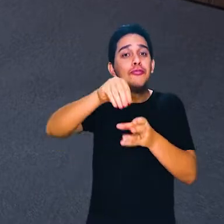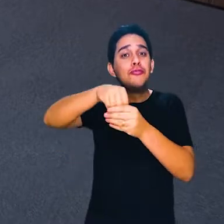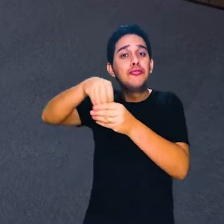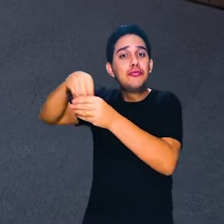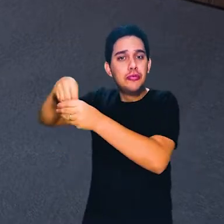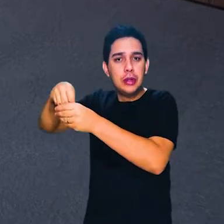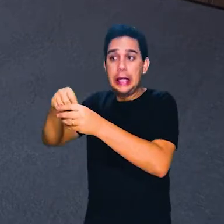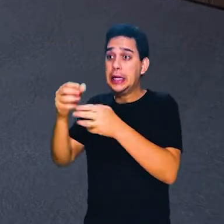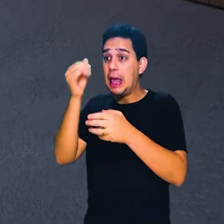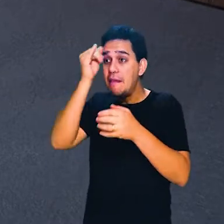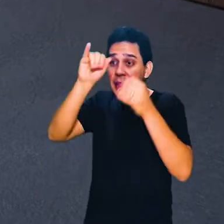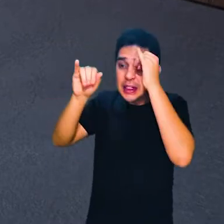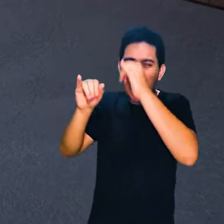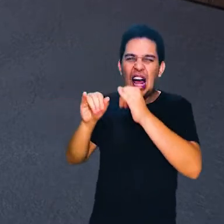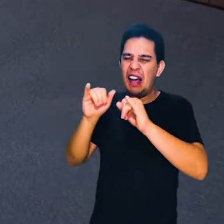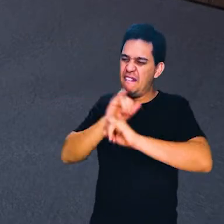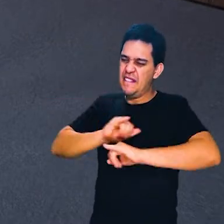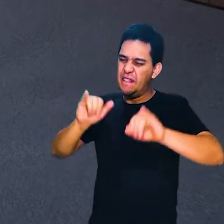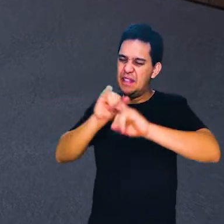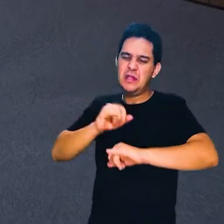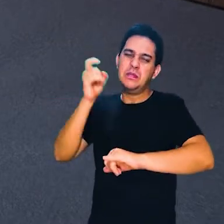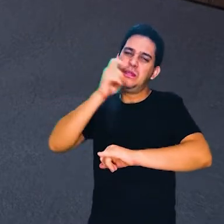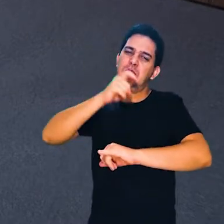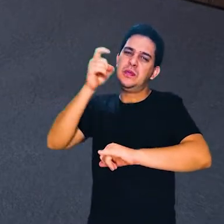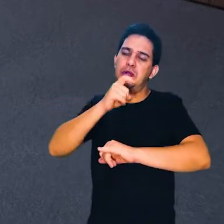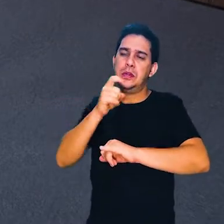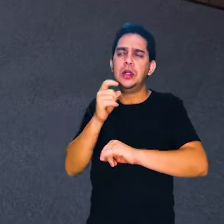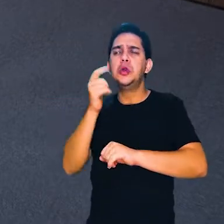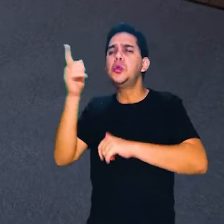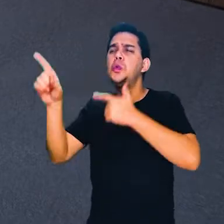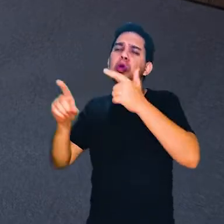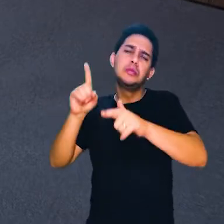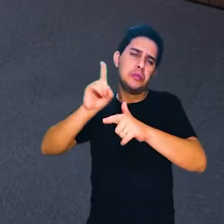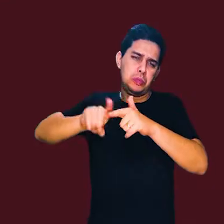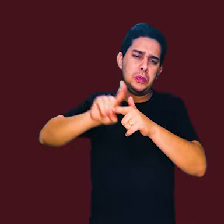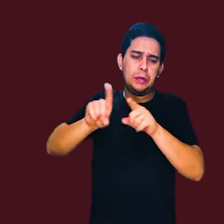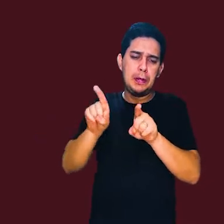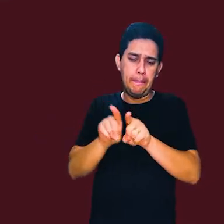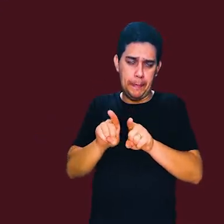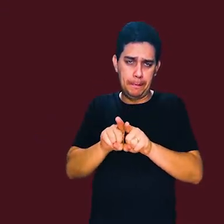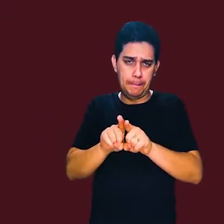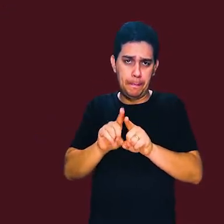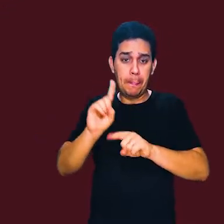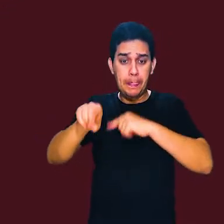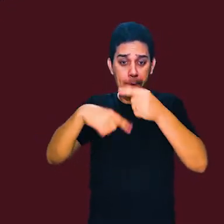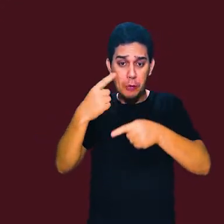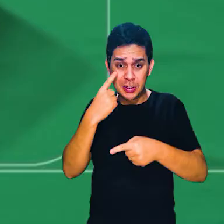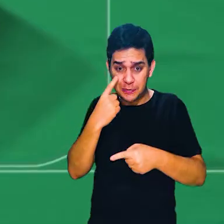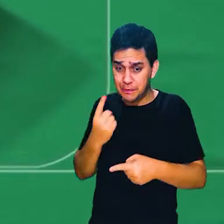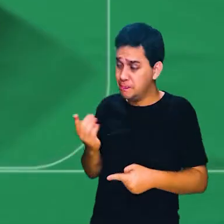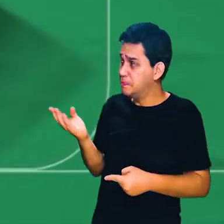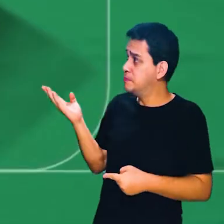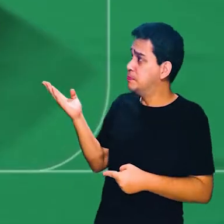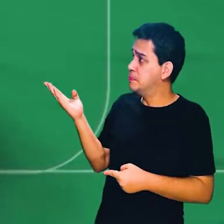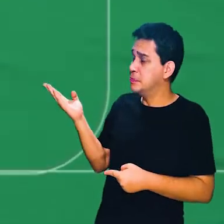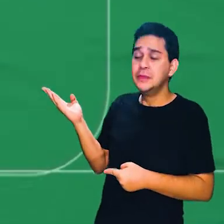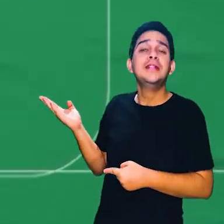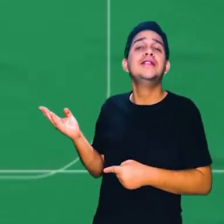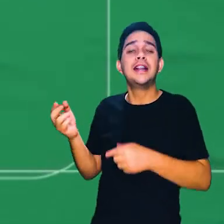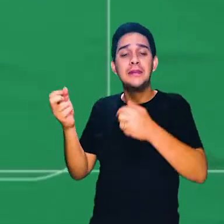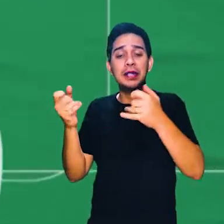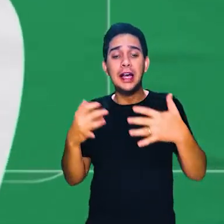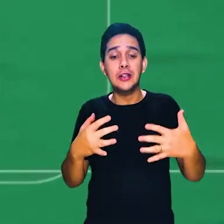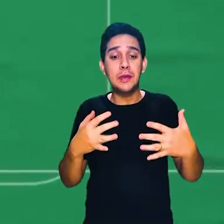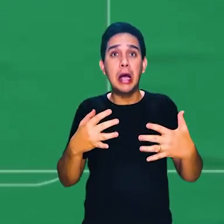nas eleições e para combater outros problemas que cercam este período. No quadro MPRJ nas redes, saiba mais sobre a